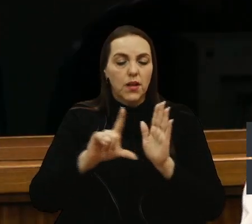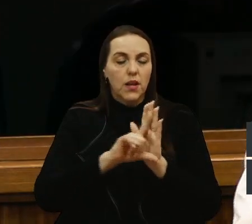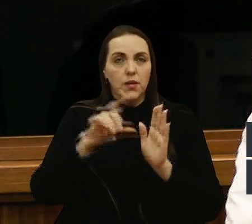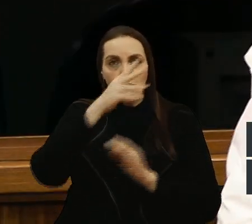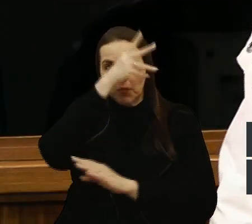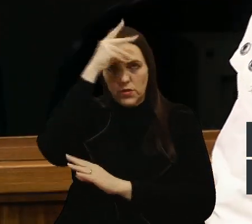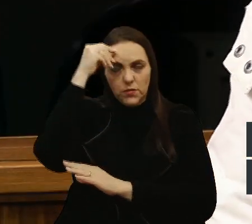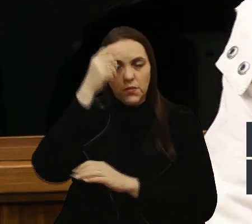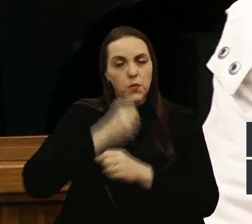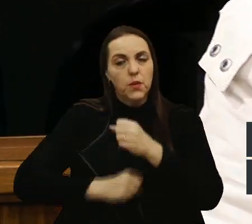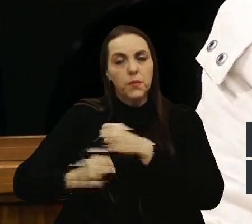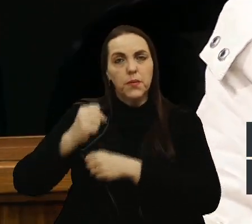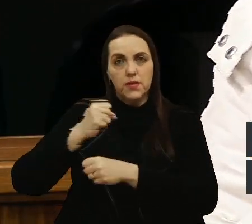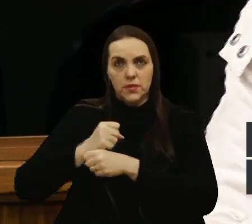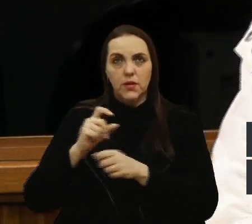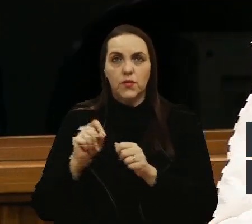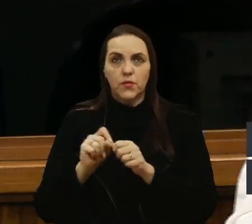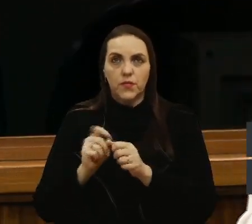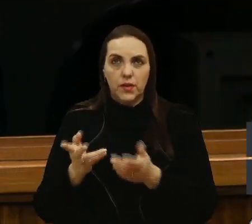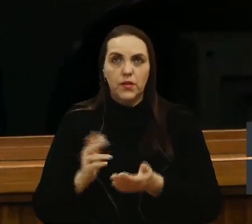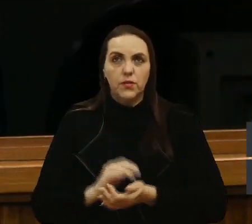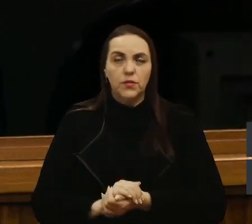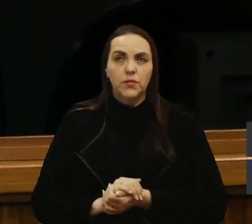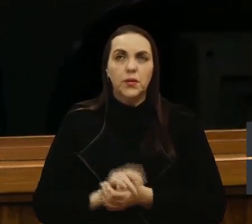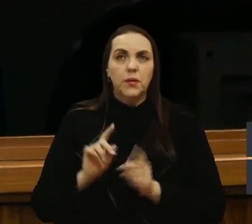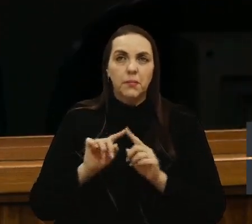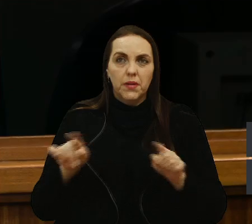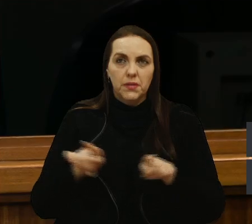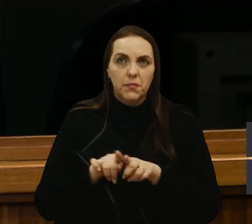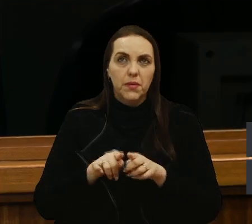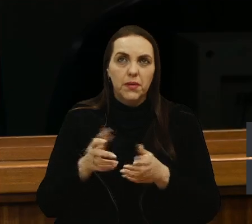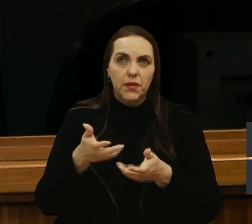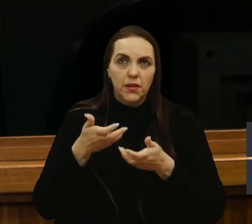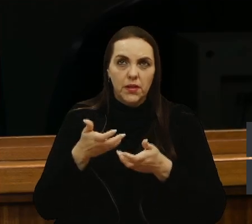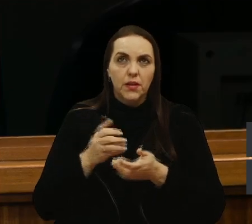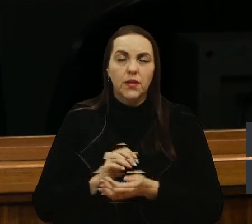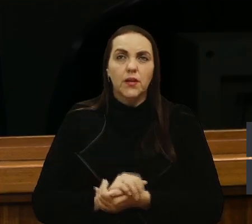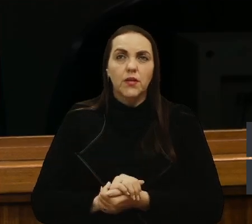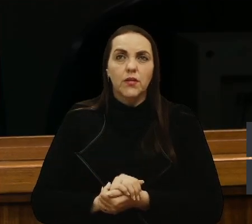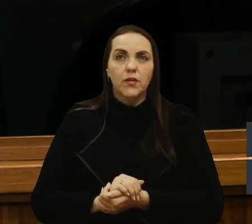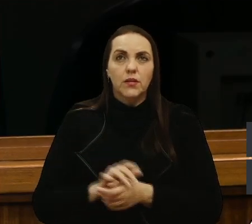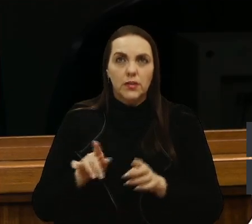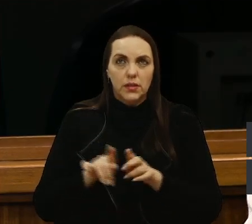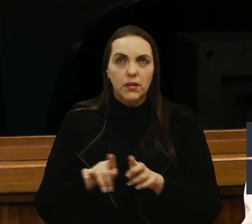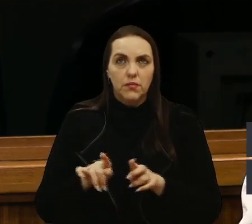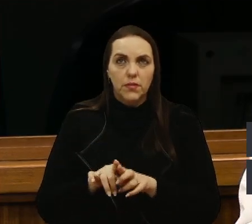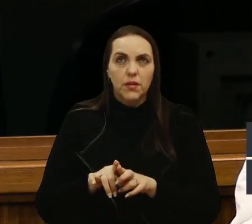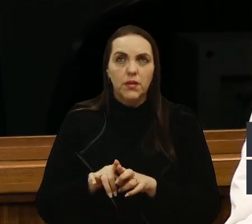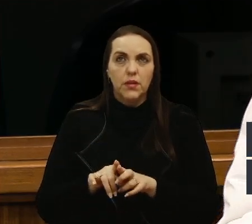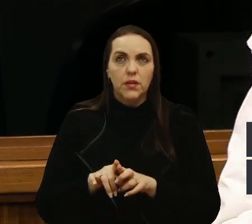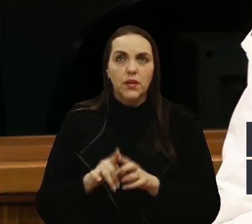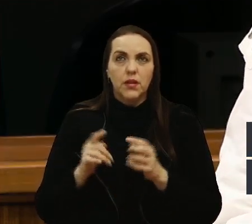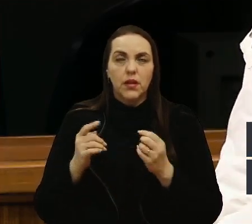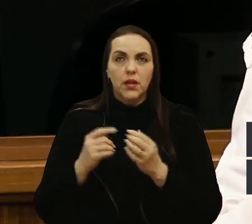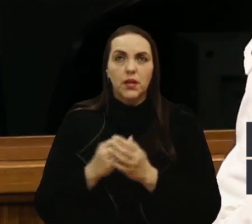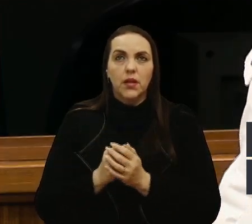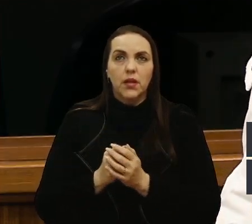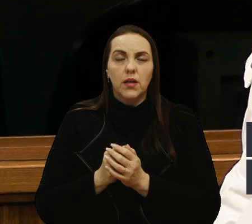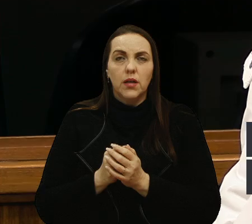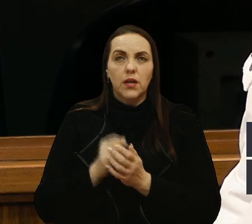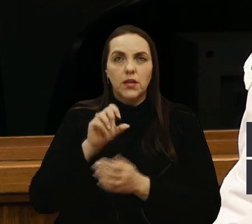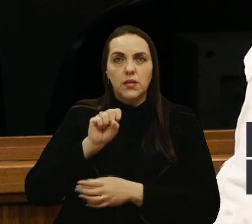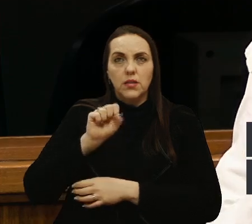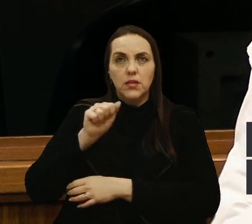municipal o ano passado nesse sentido. Mas quero também fazer um voto de congratulações ao